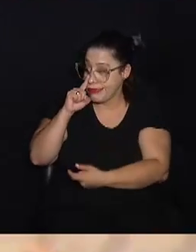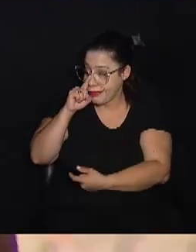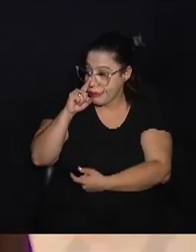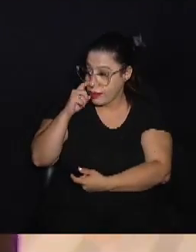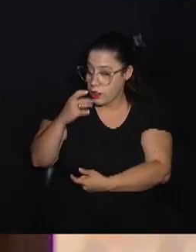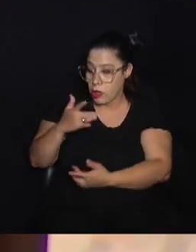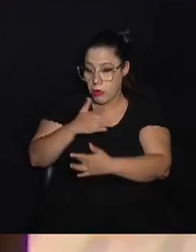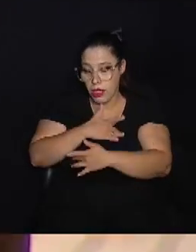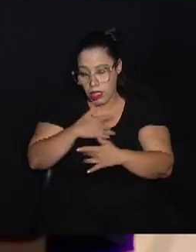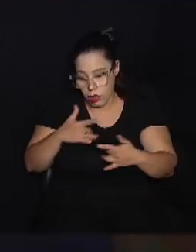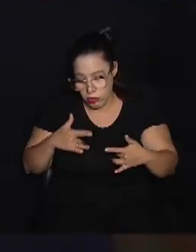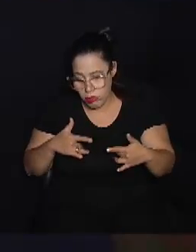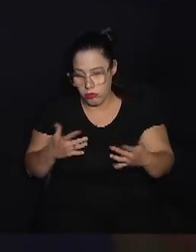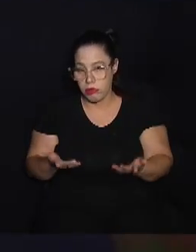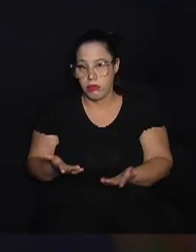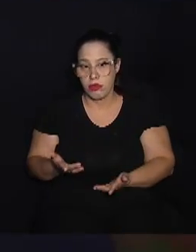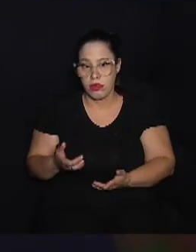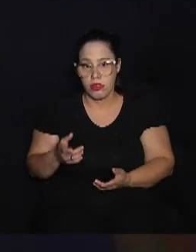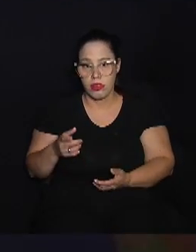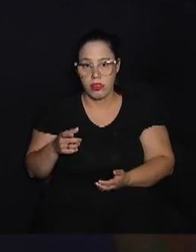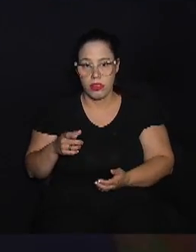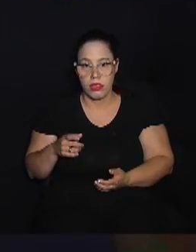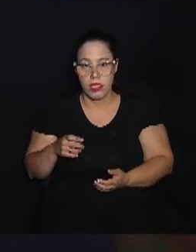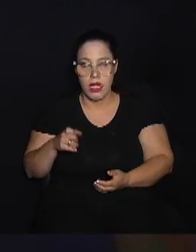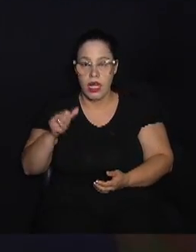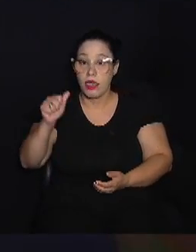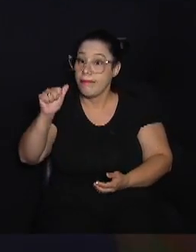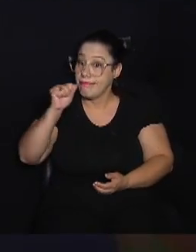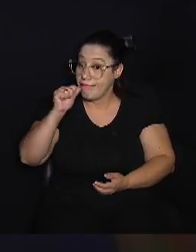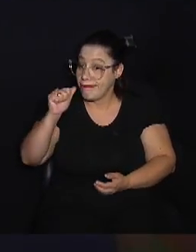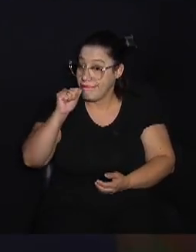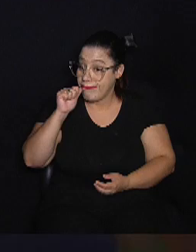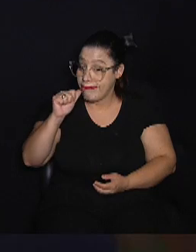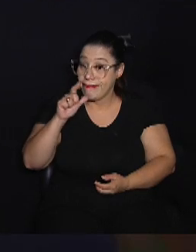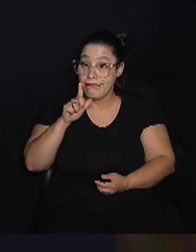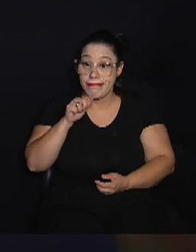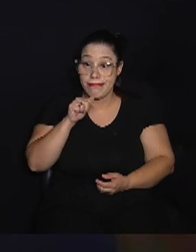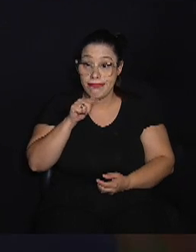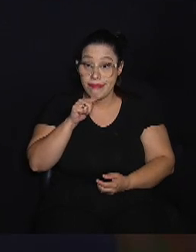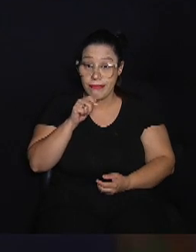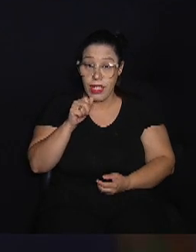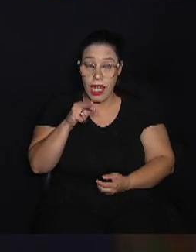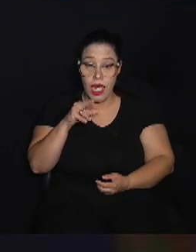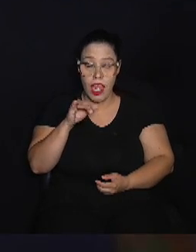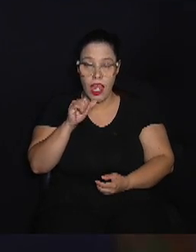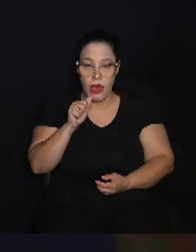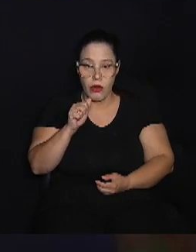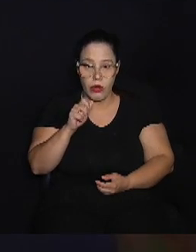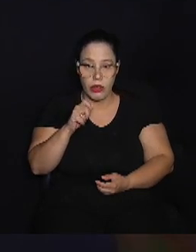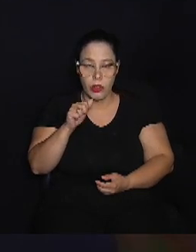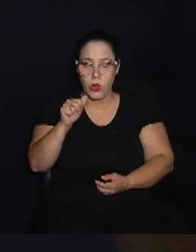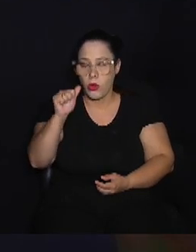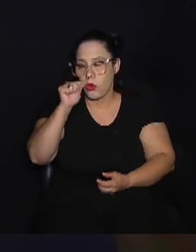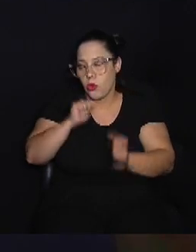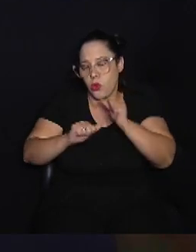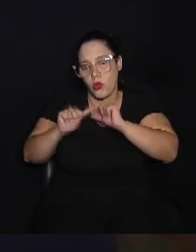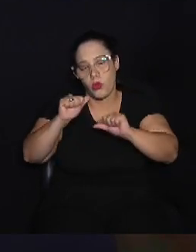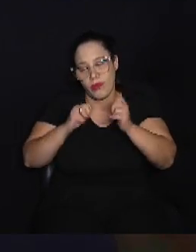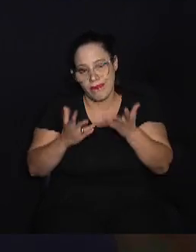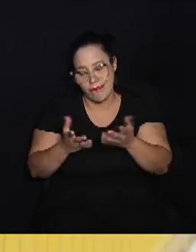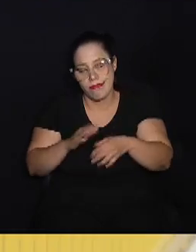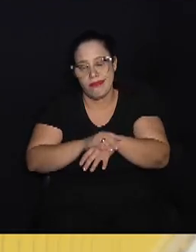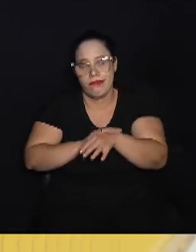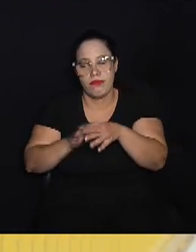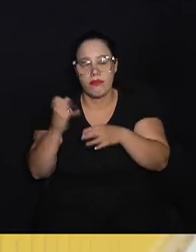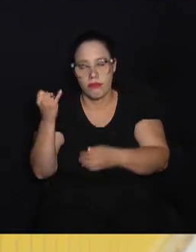para a saúde. Então, as pessoas precisam se hidratar, tomando muita água, água de coco, sucos. É muito